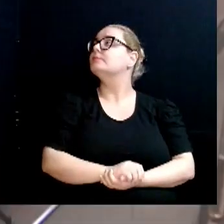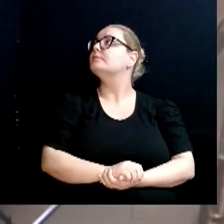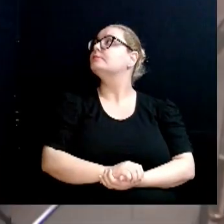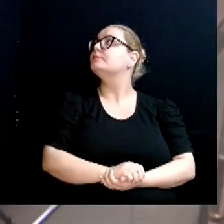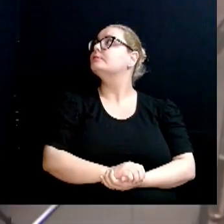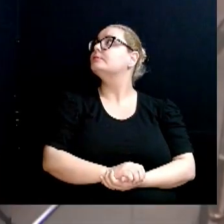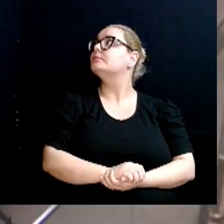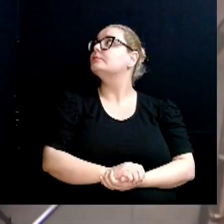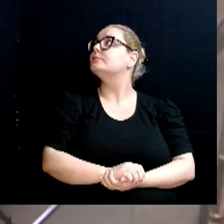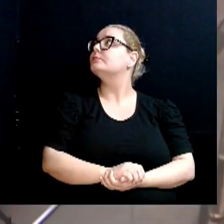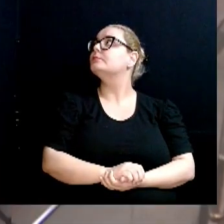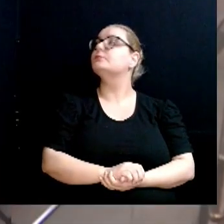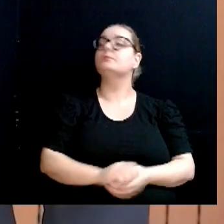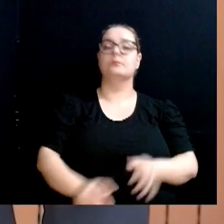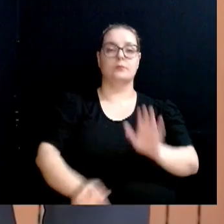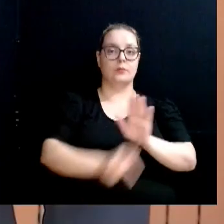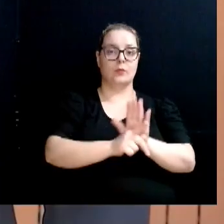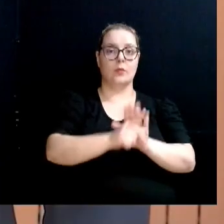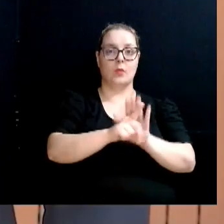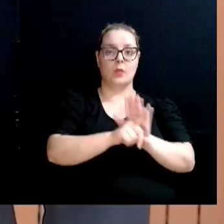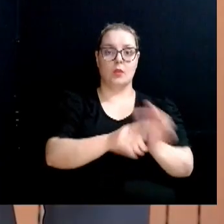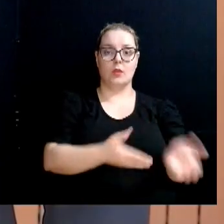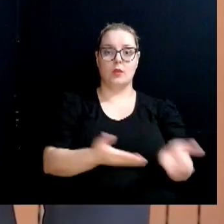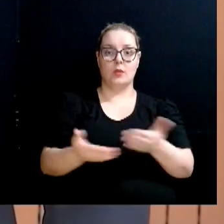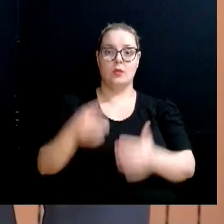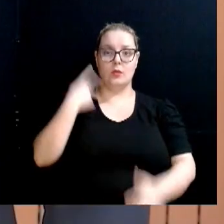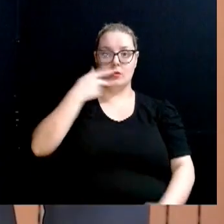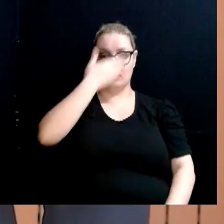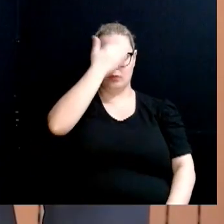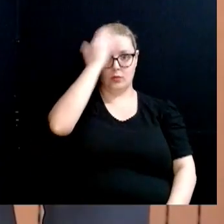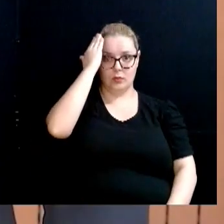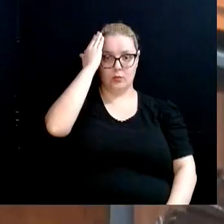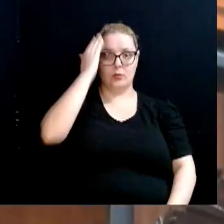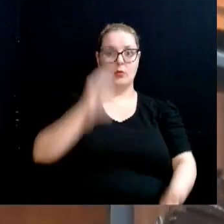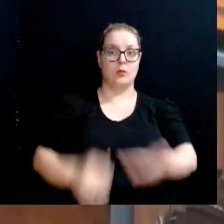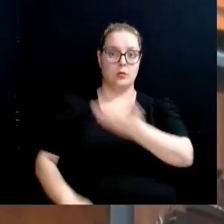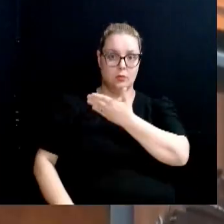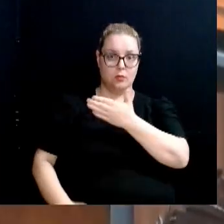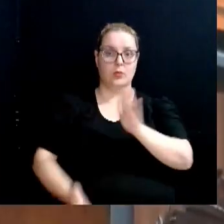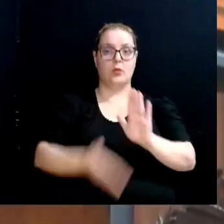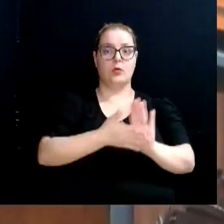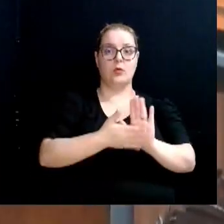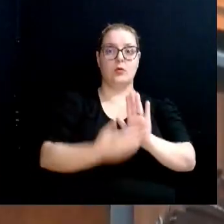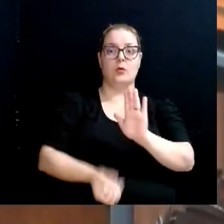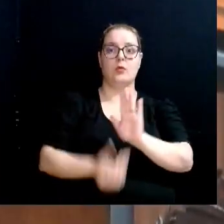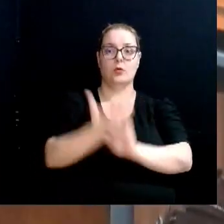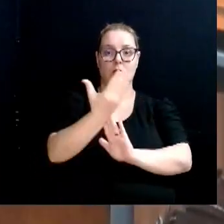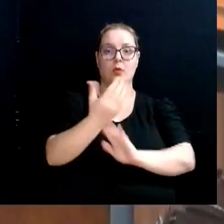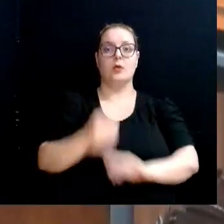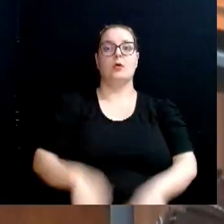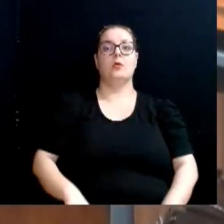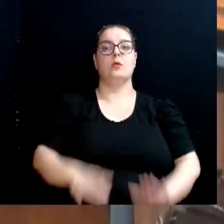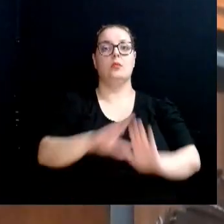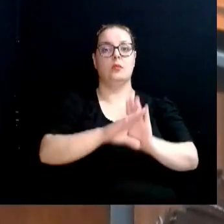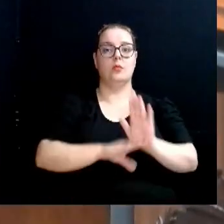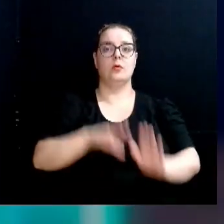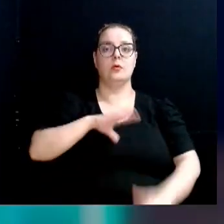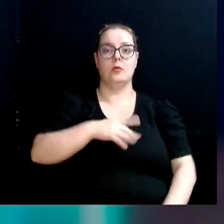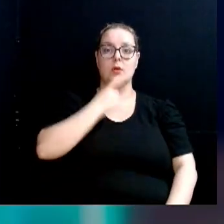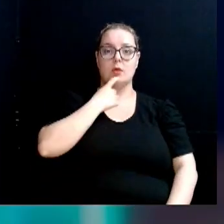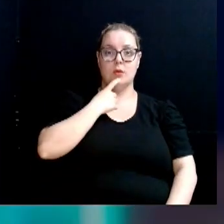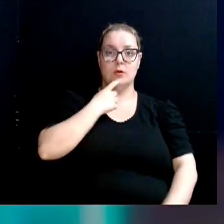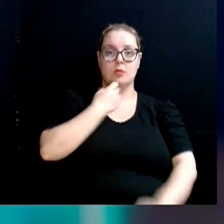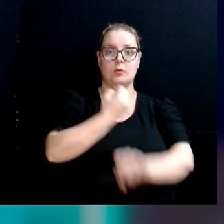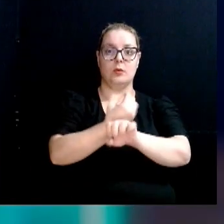Um projeto de lei apresentado pelo vereador Luiz Iabico propõe a criação de um programa municipal de atendimento por telemedicina